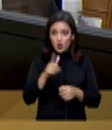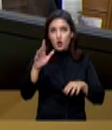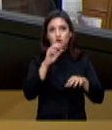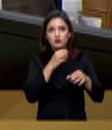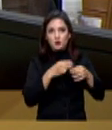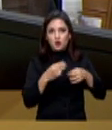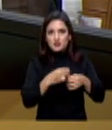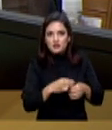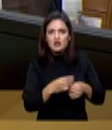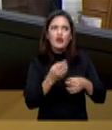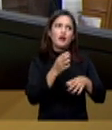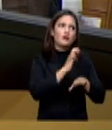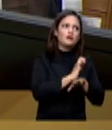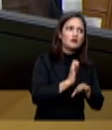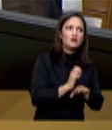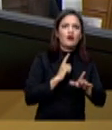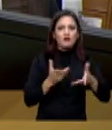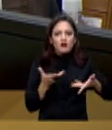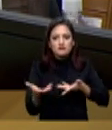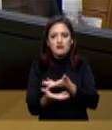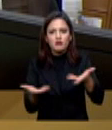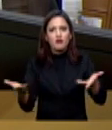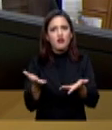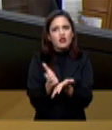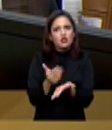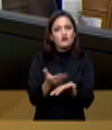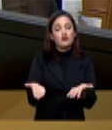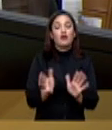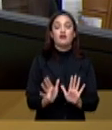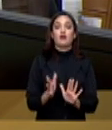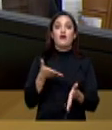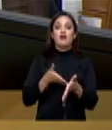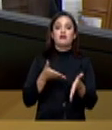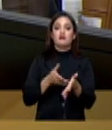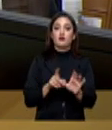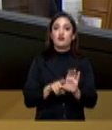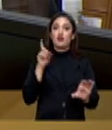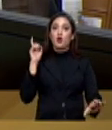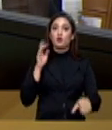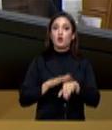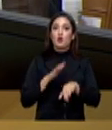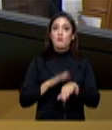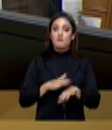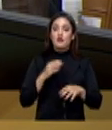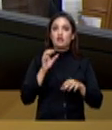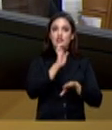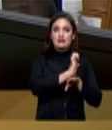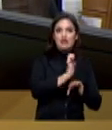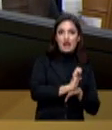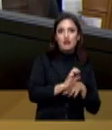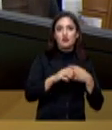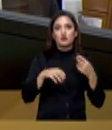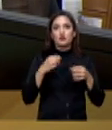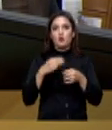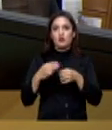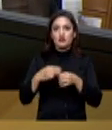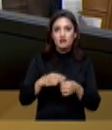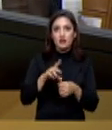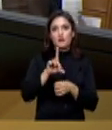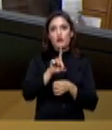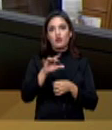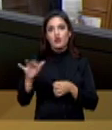entes federativos a restrição demasiada da Autonomia de estados e municípios e do Distrito Federal